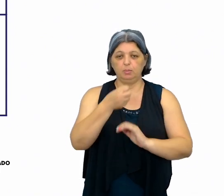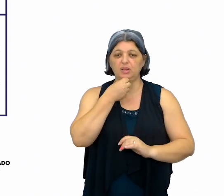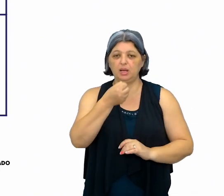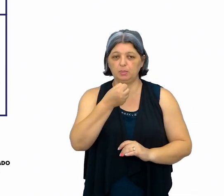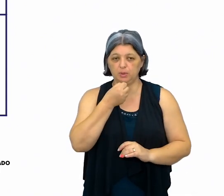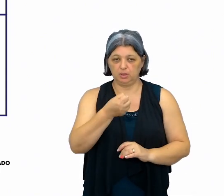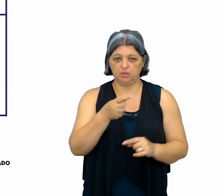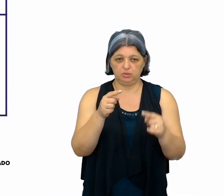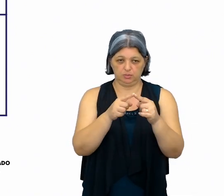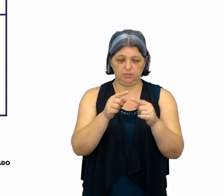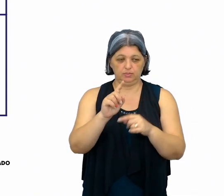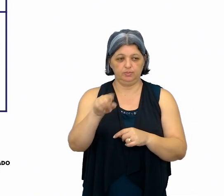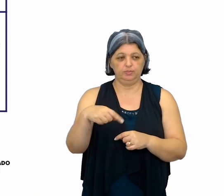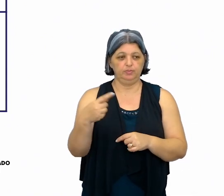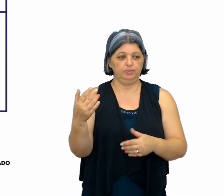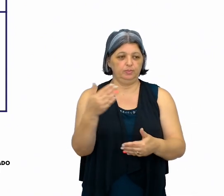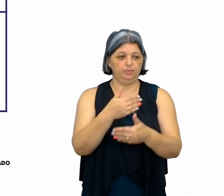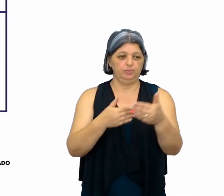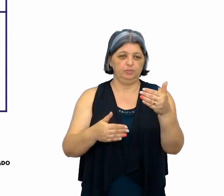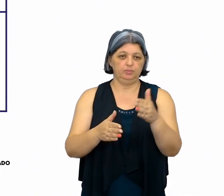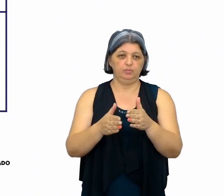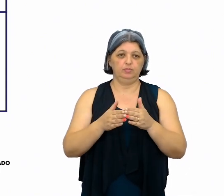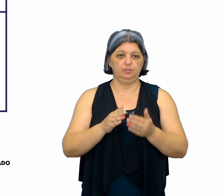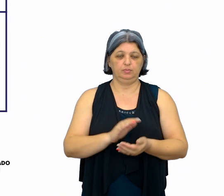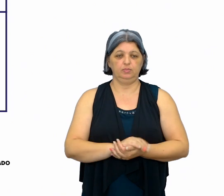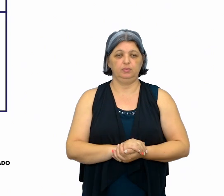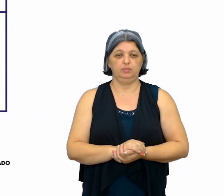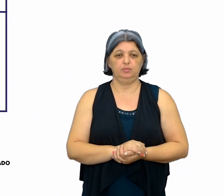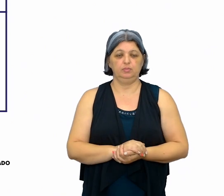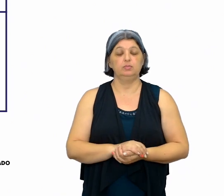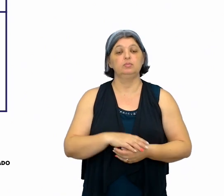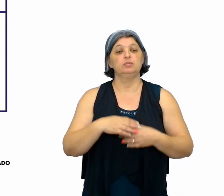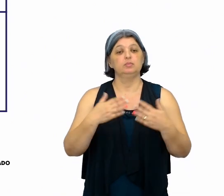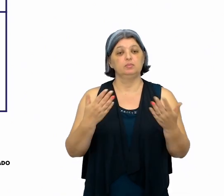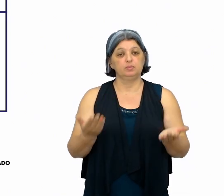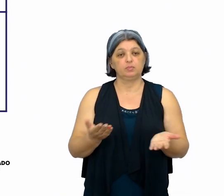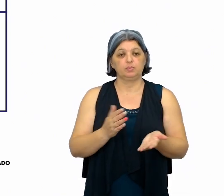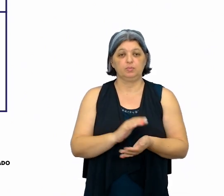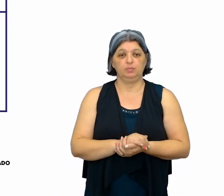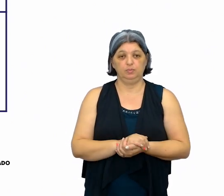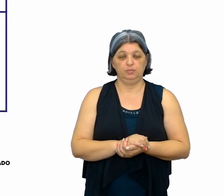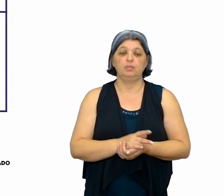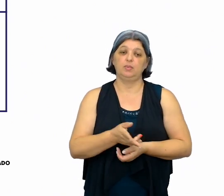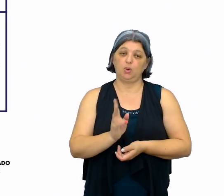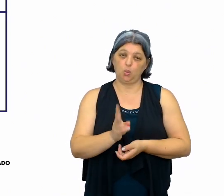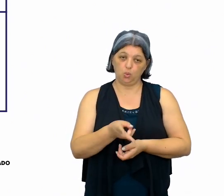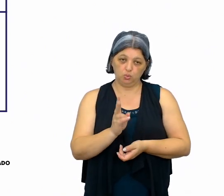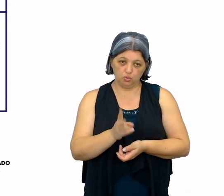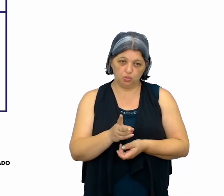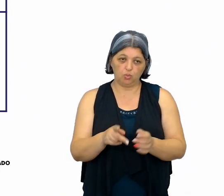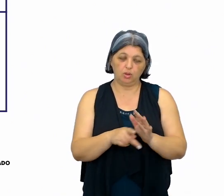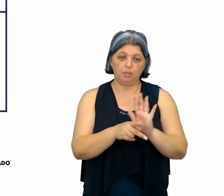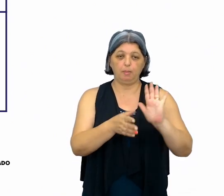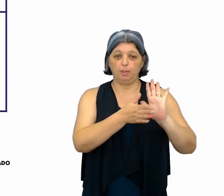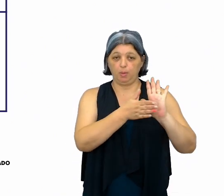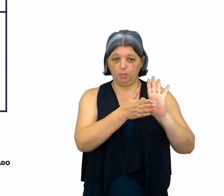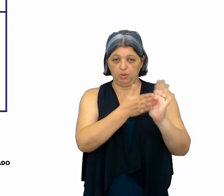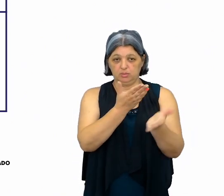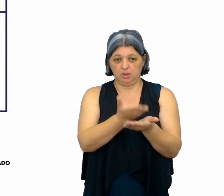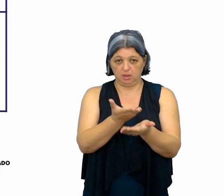Vamos passar para o próximo slide, por favor? Bom, ainda dando sequência às propostas das